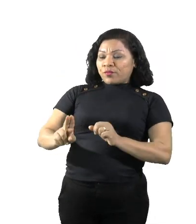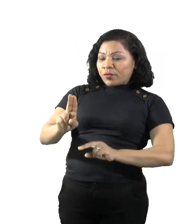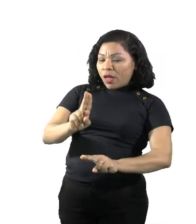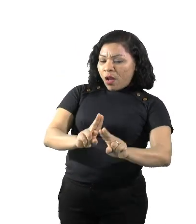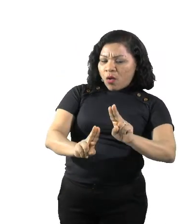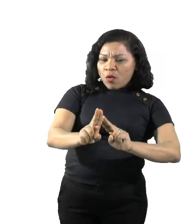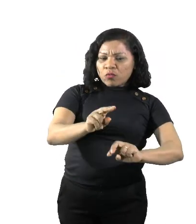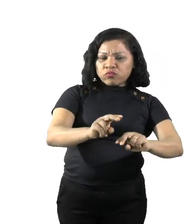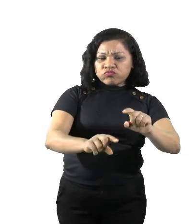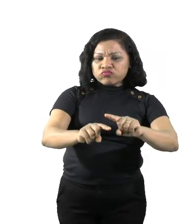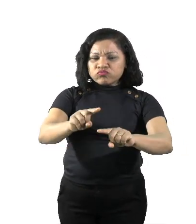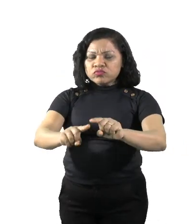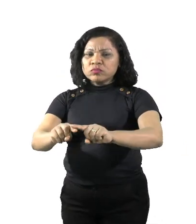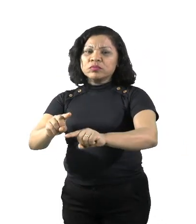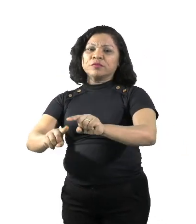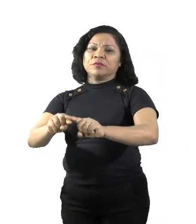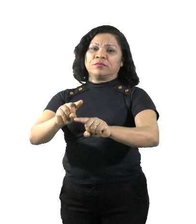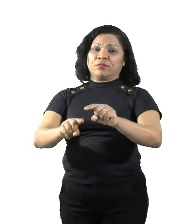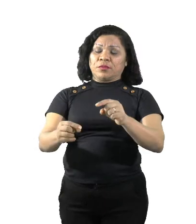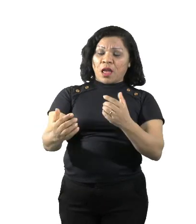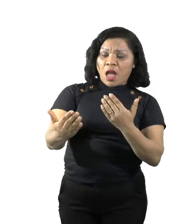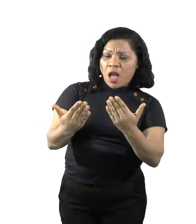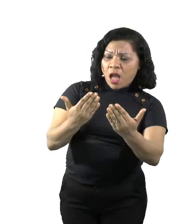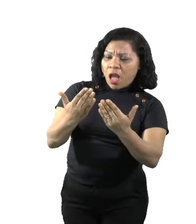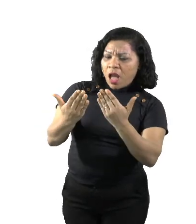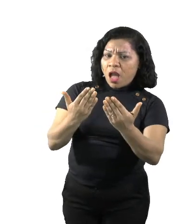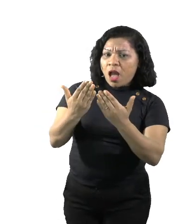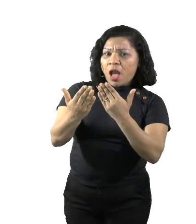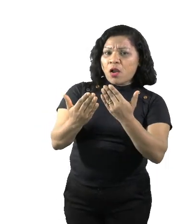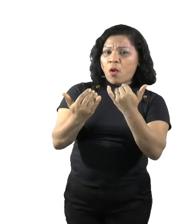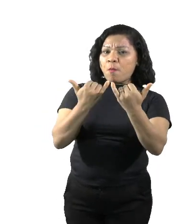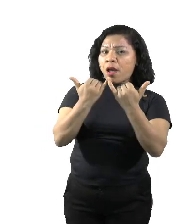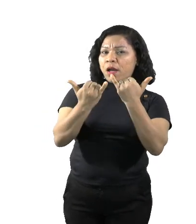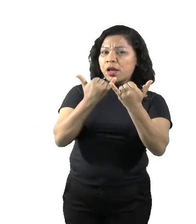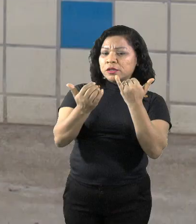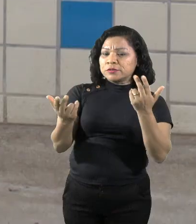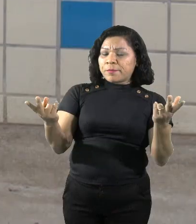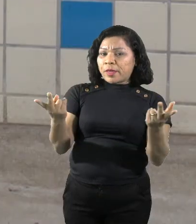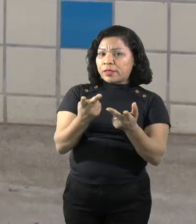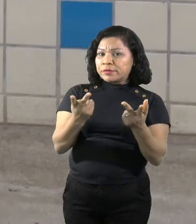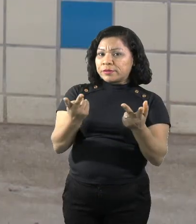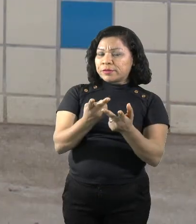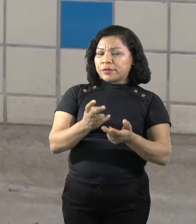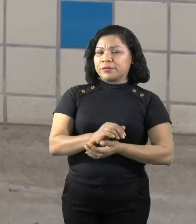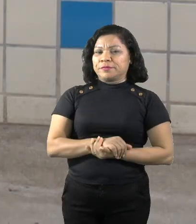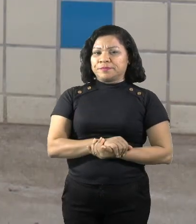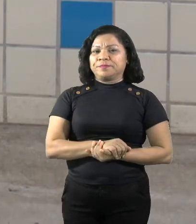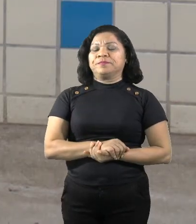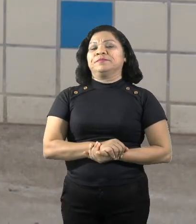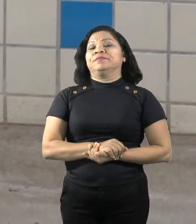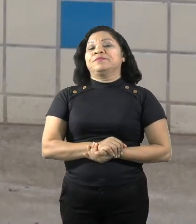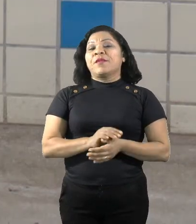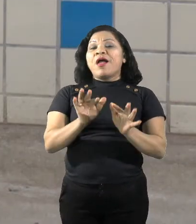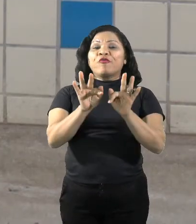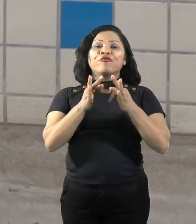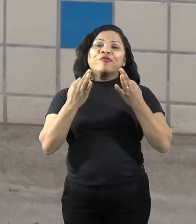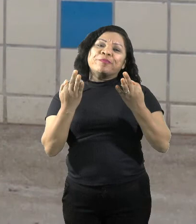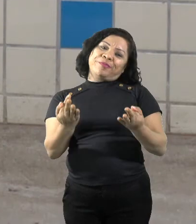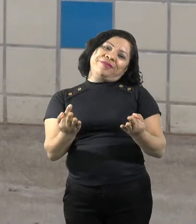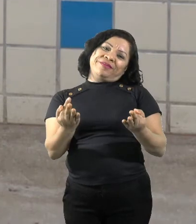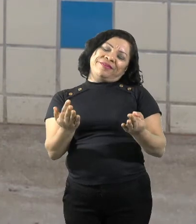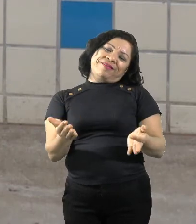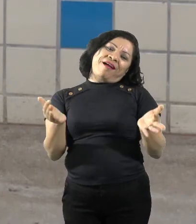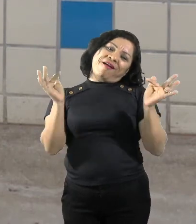para comparar as diferenças e semelhanças entre eles. Família, chegamos ao final das